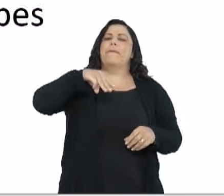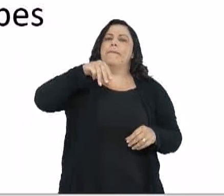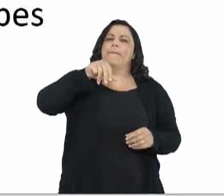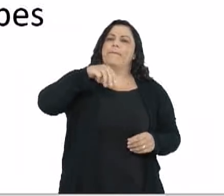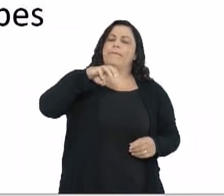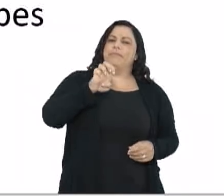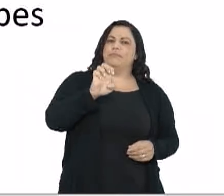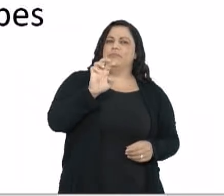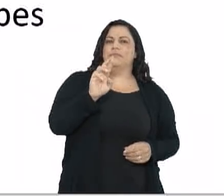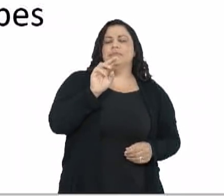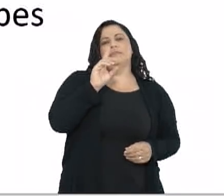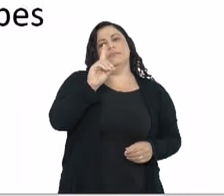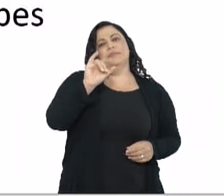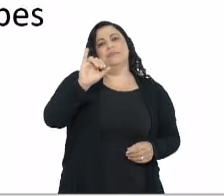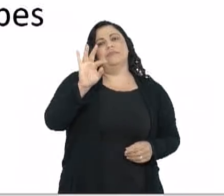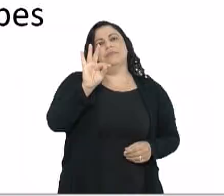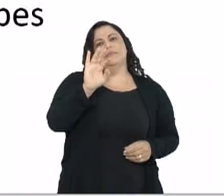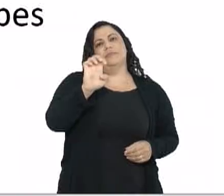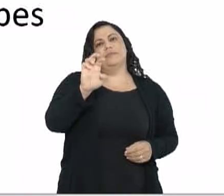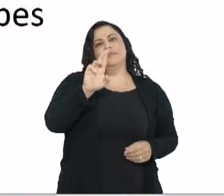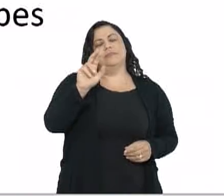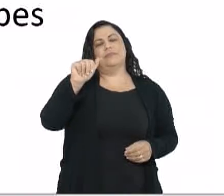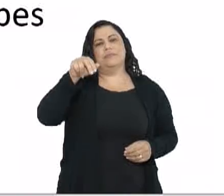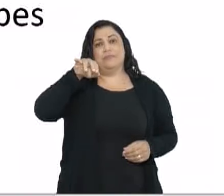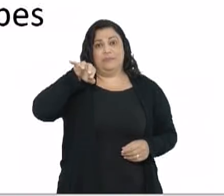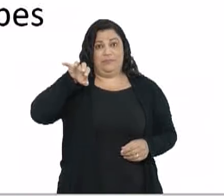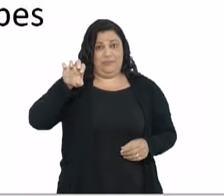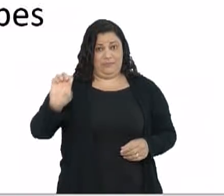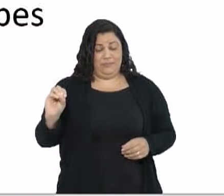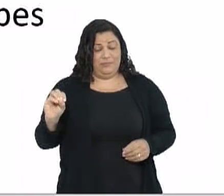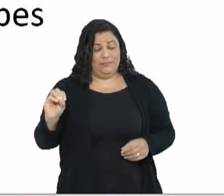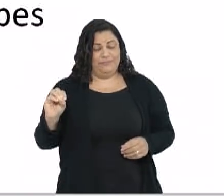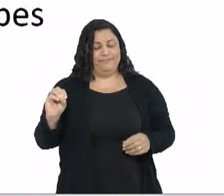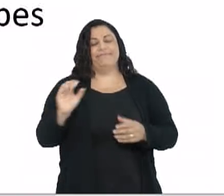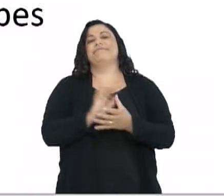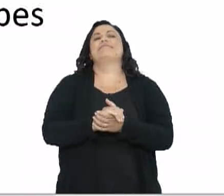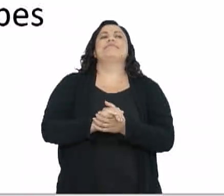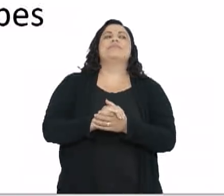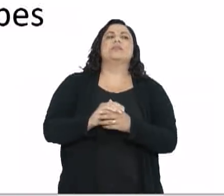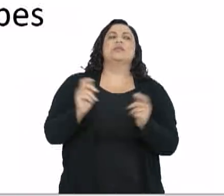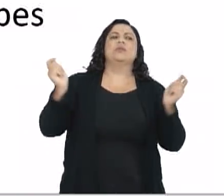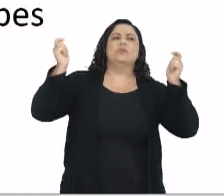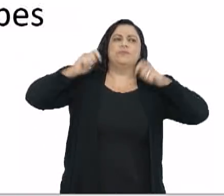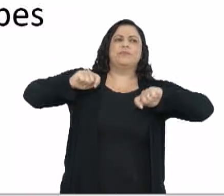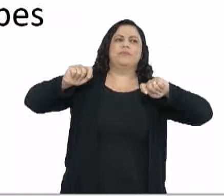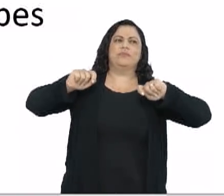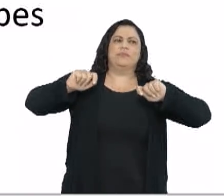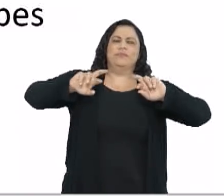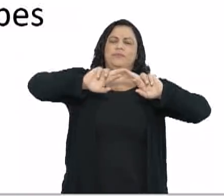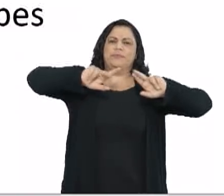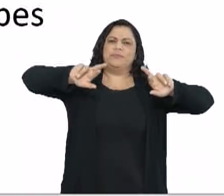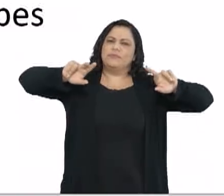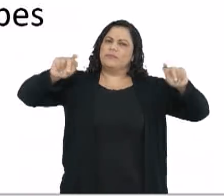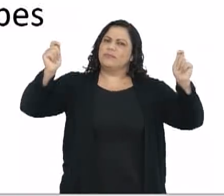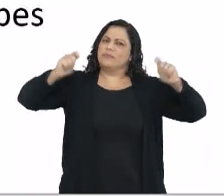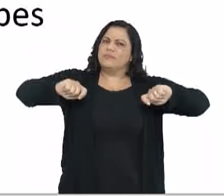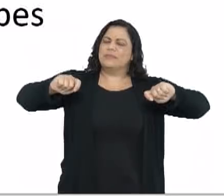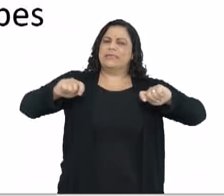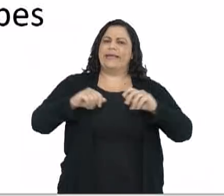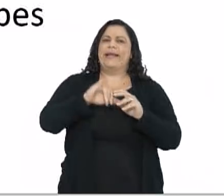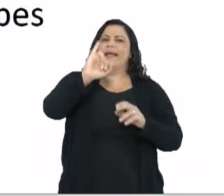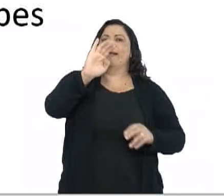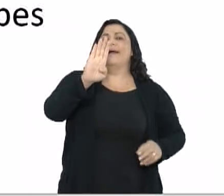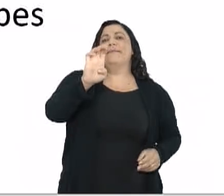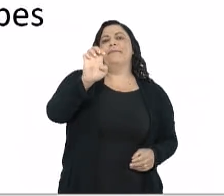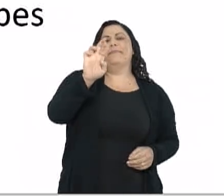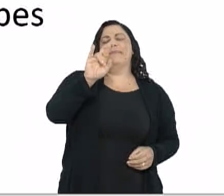Ibérica, né, do sul da Itália, sudoeste dos Balcãs e da Ucrânia, também vai fazer uma descrição ali